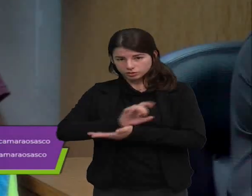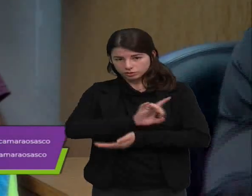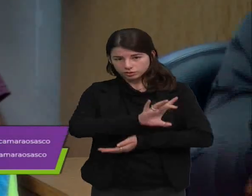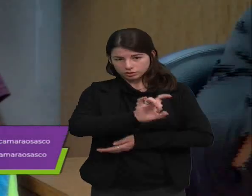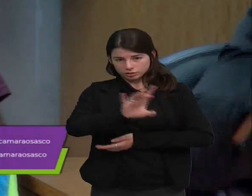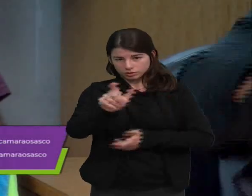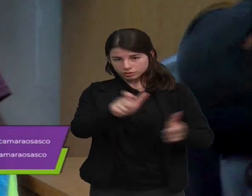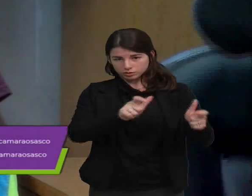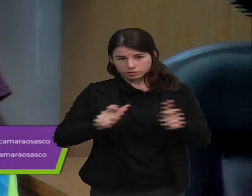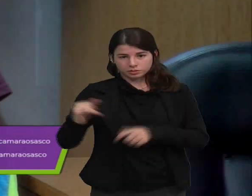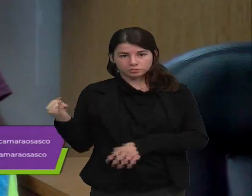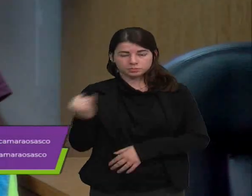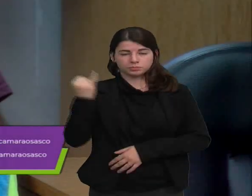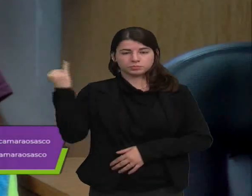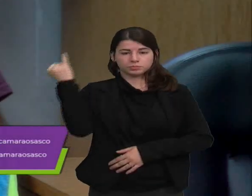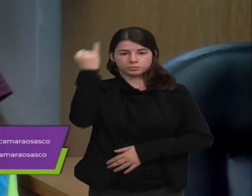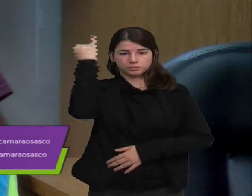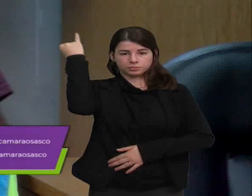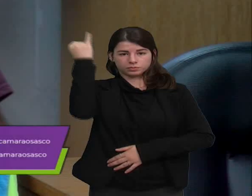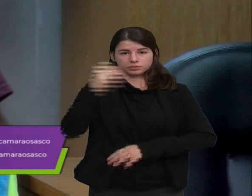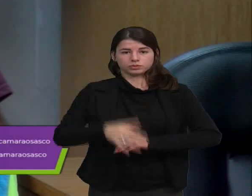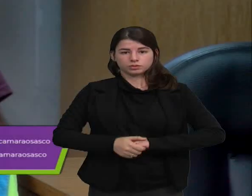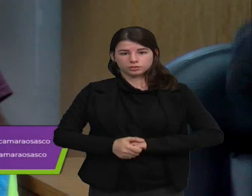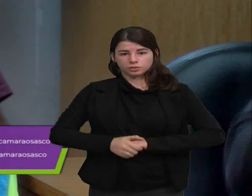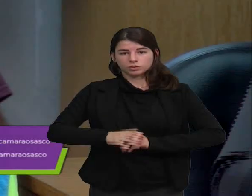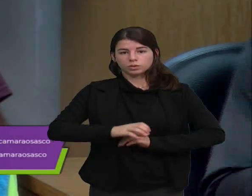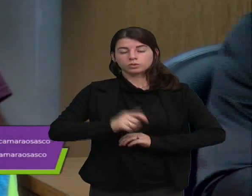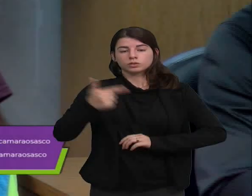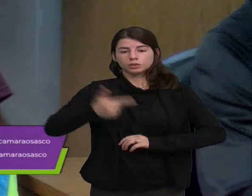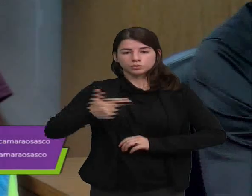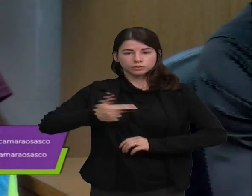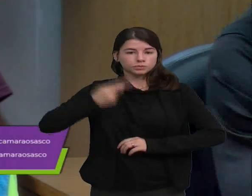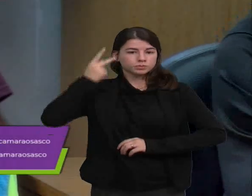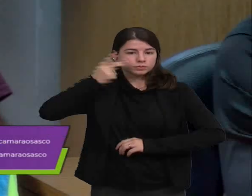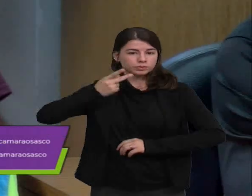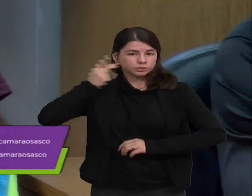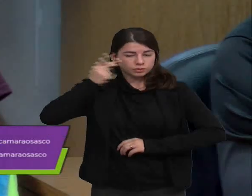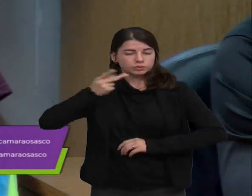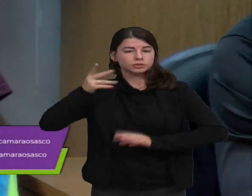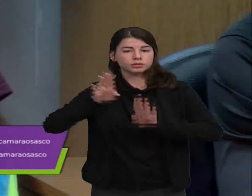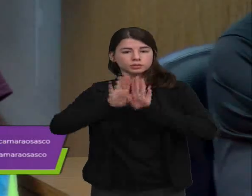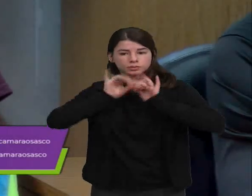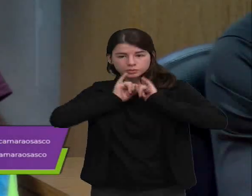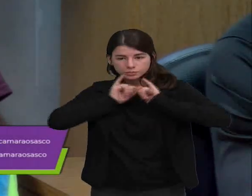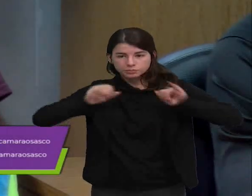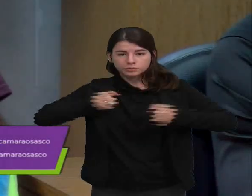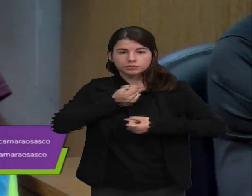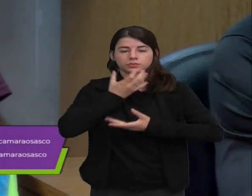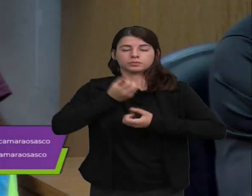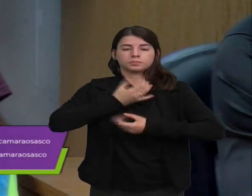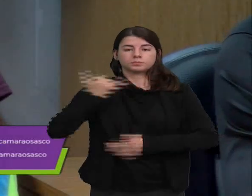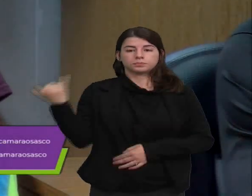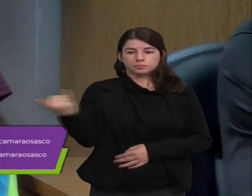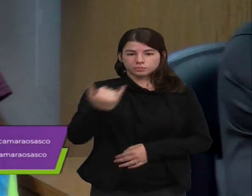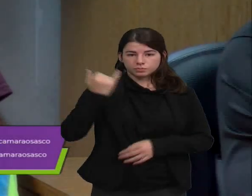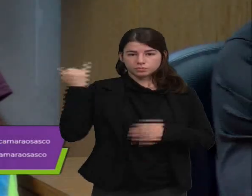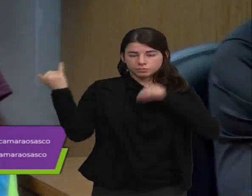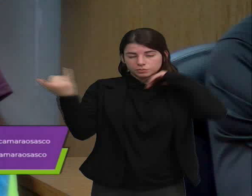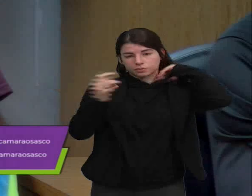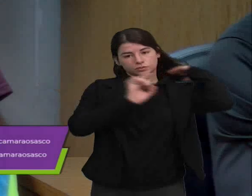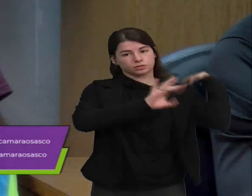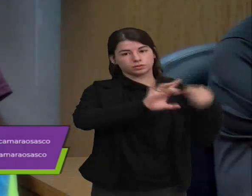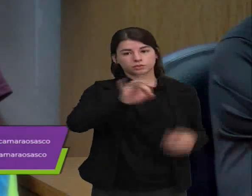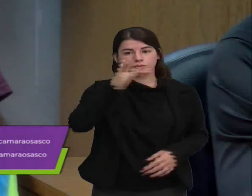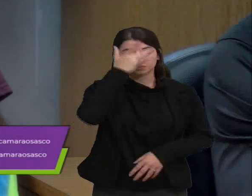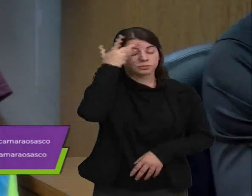fundamentais para todos aos co-vereadores da mandata de voz que também faziam um corre muito importante a cada